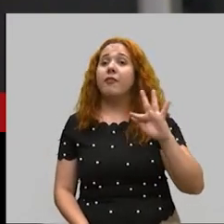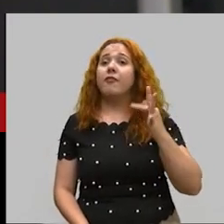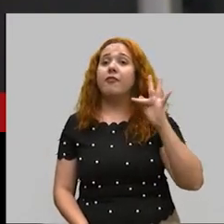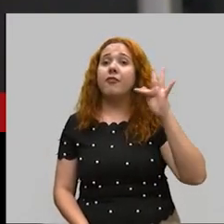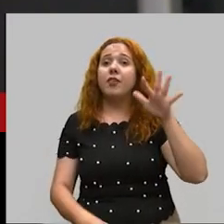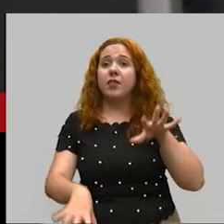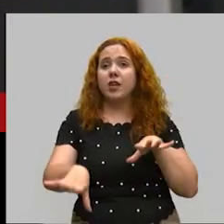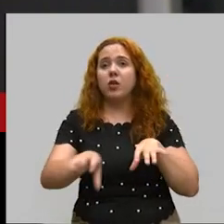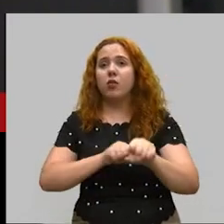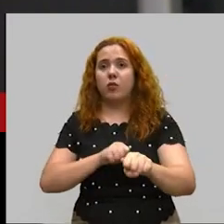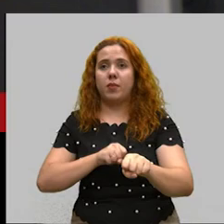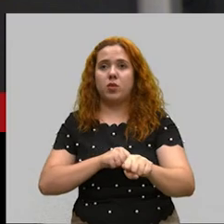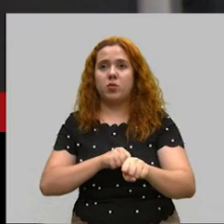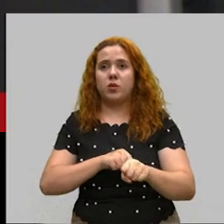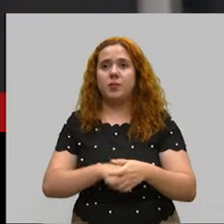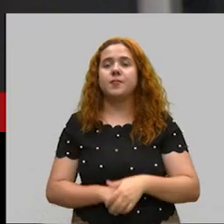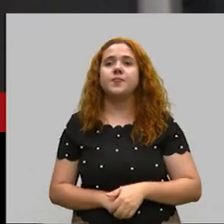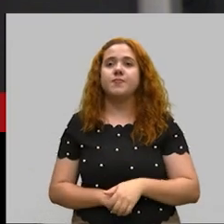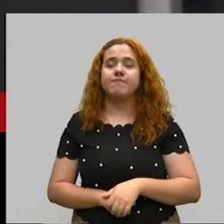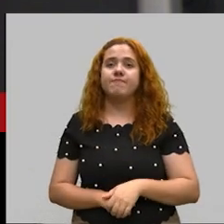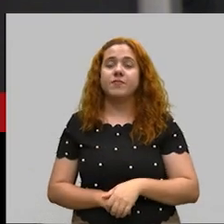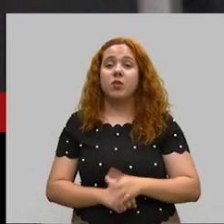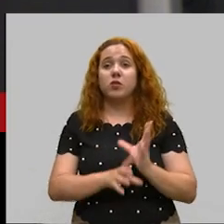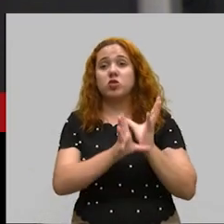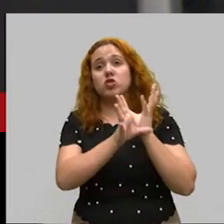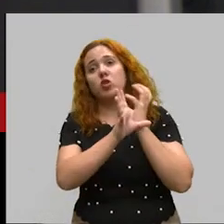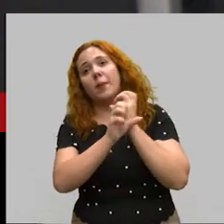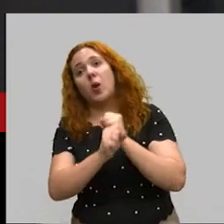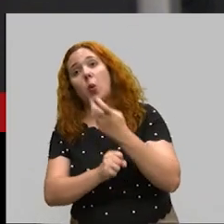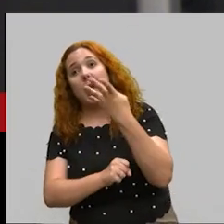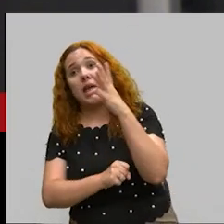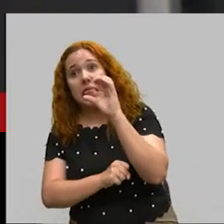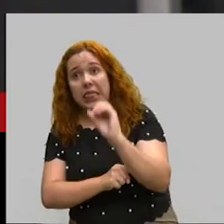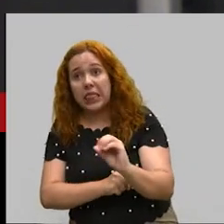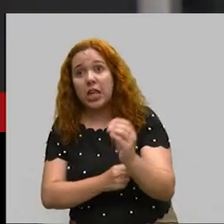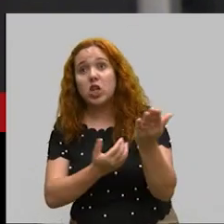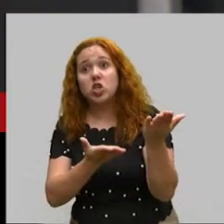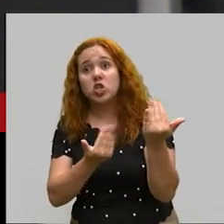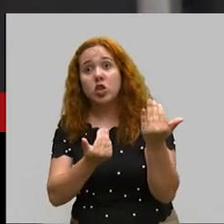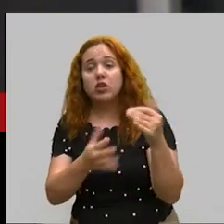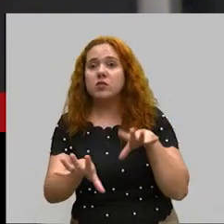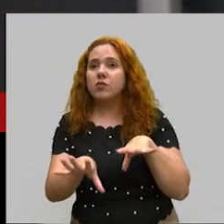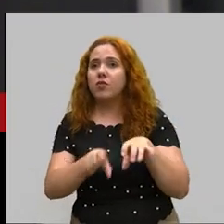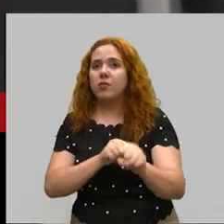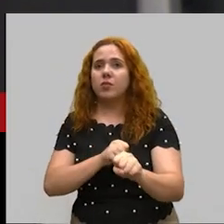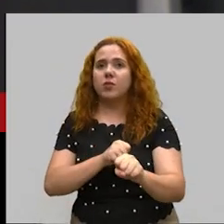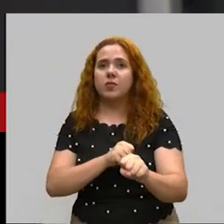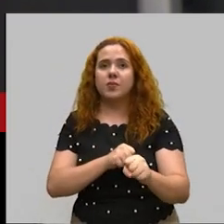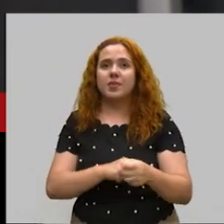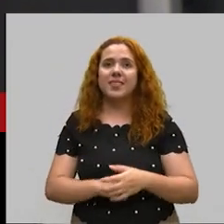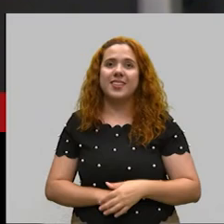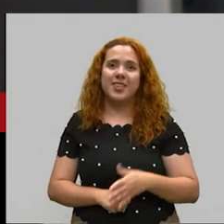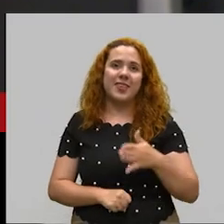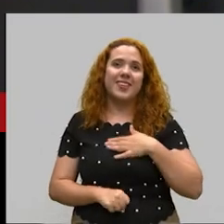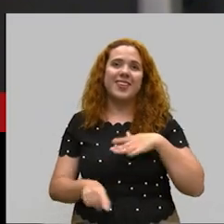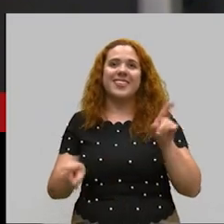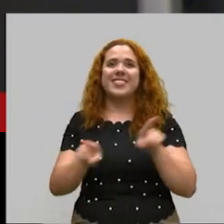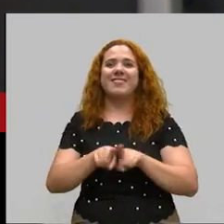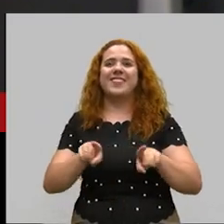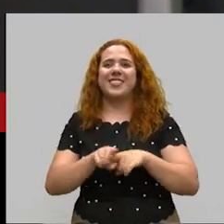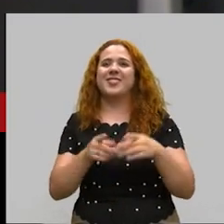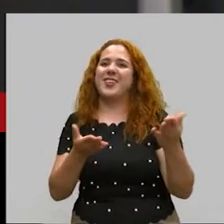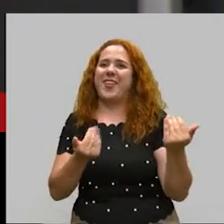formaremos 40 jovens do Vale do Rio Doce eu me incluo na juventude